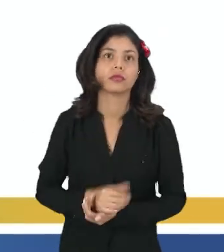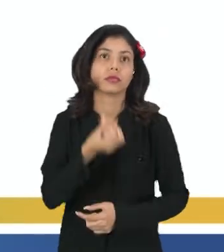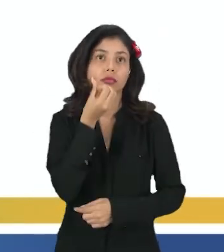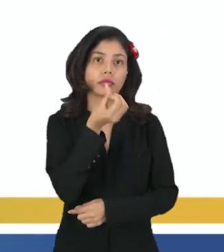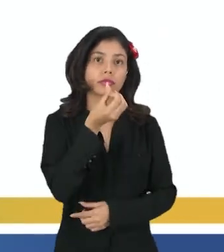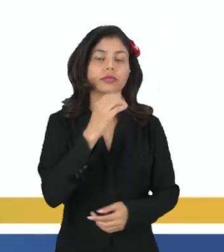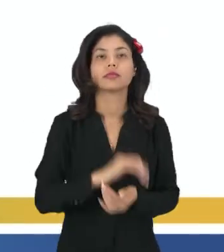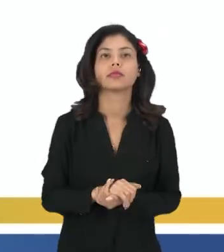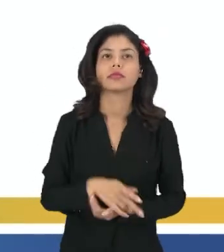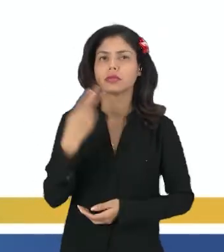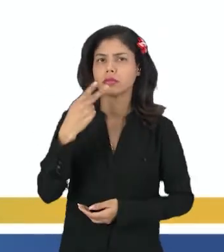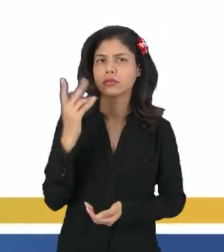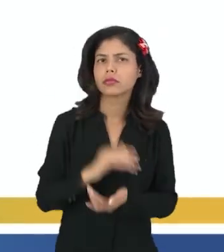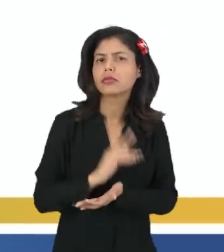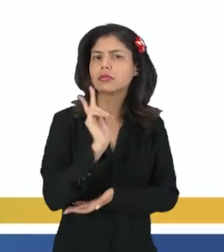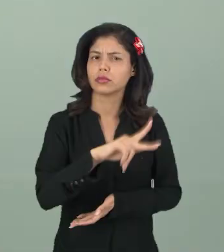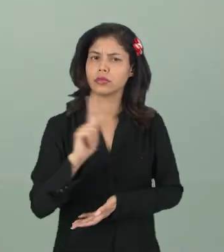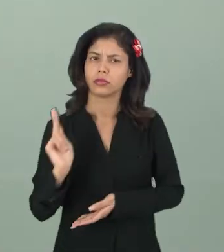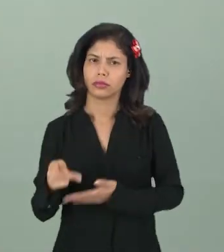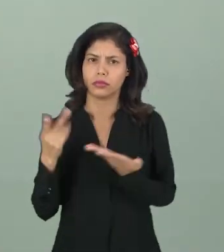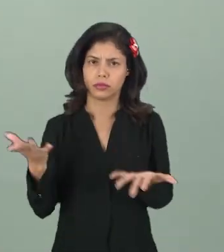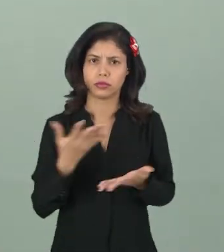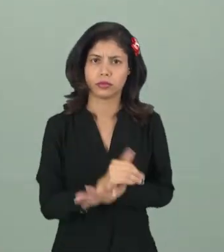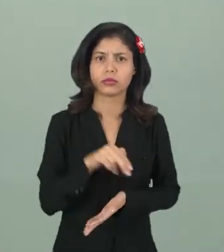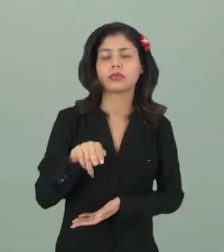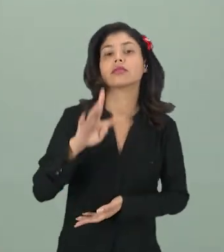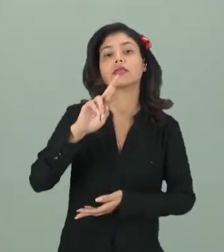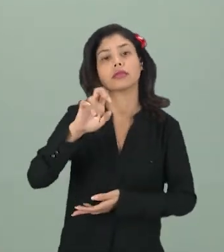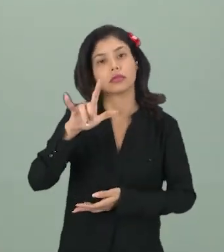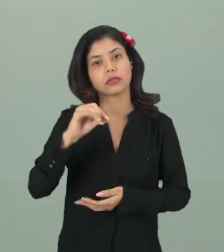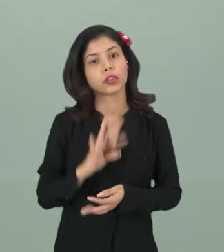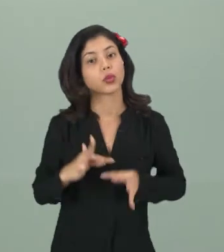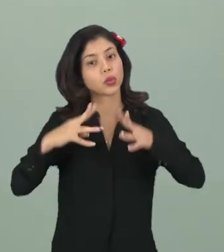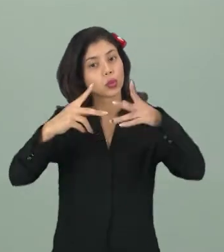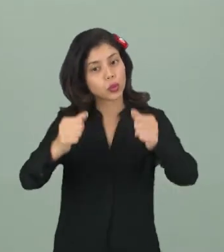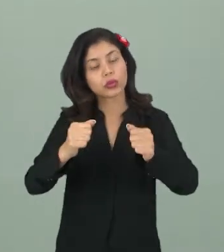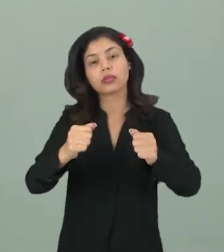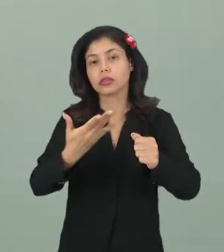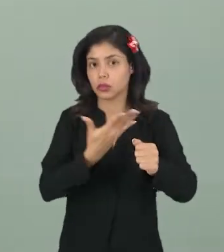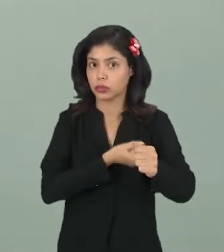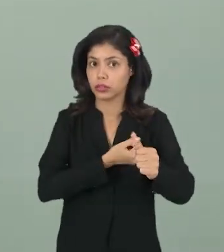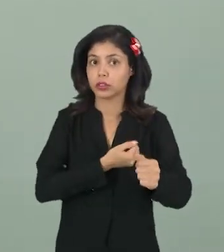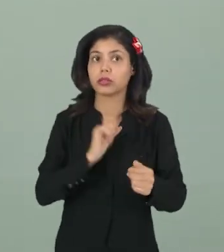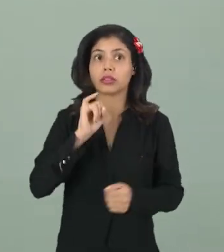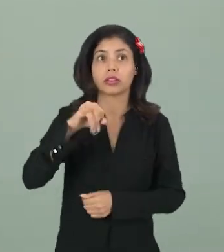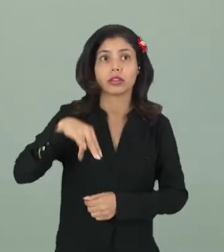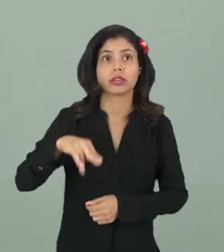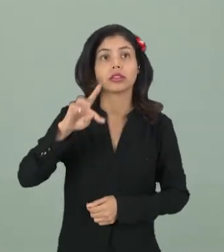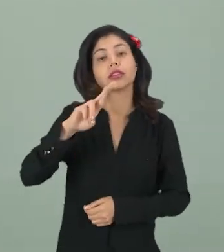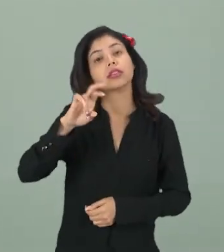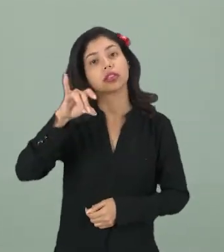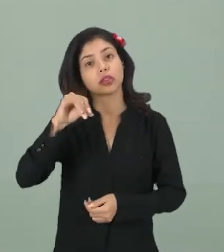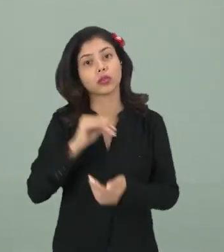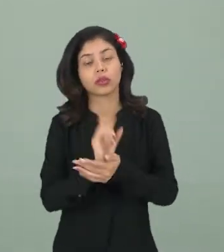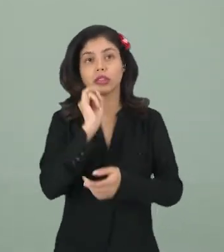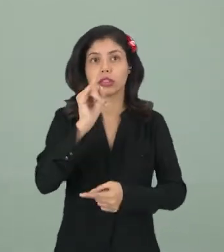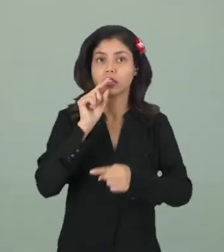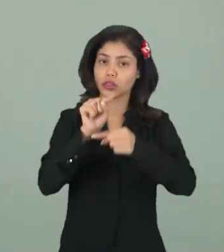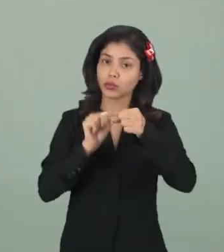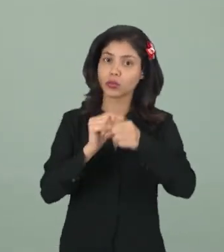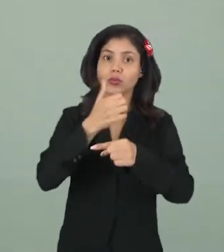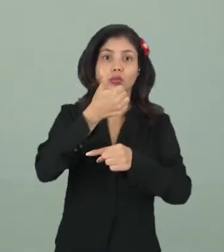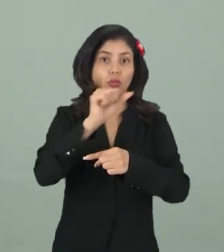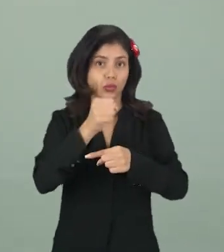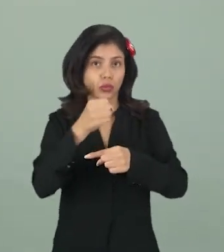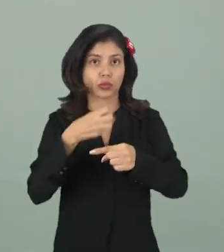6 limpas fácil pelo são mais número 6 ele é natural mas todo número natural é inteiro o de 18